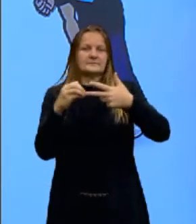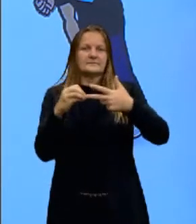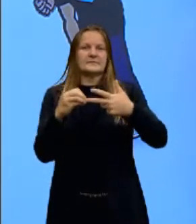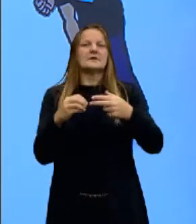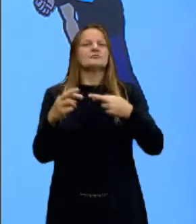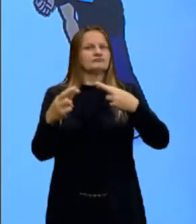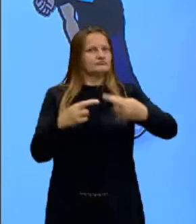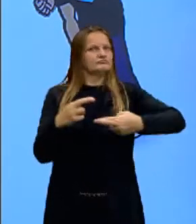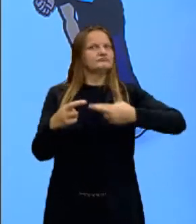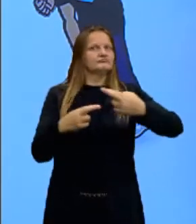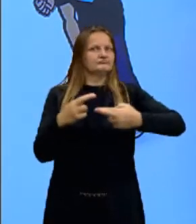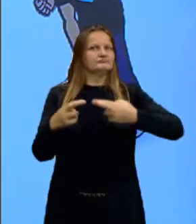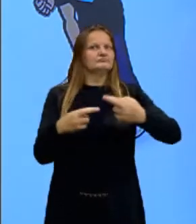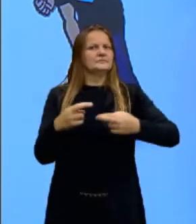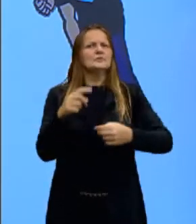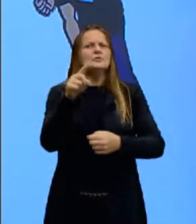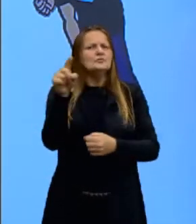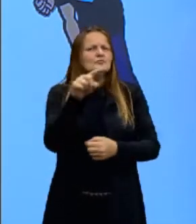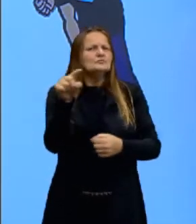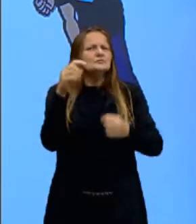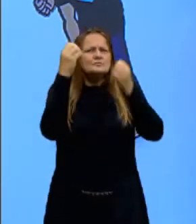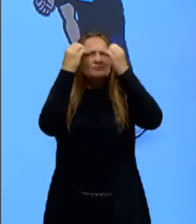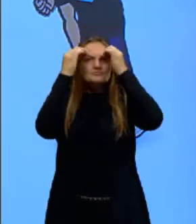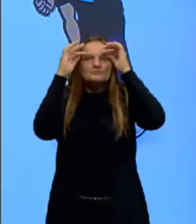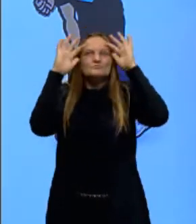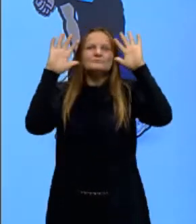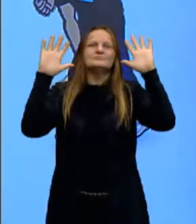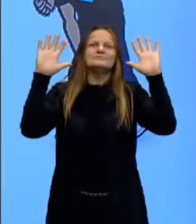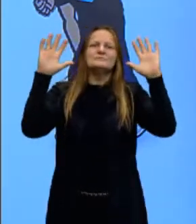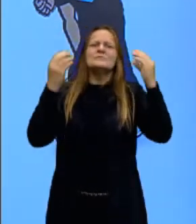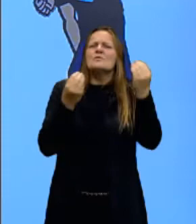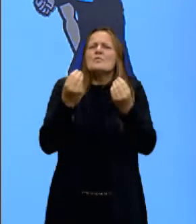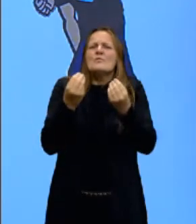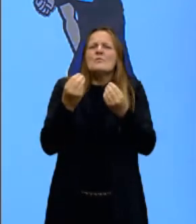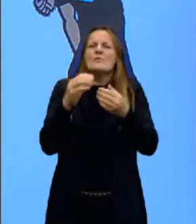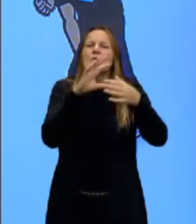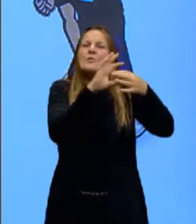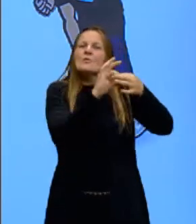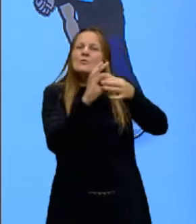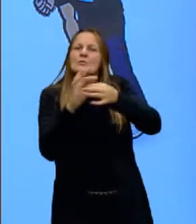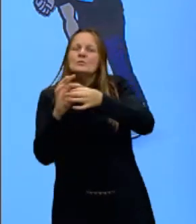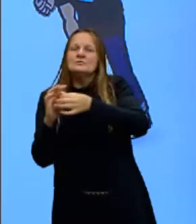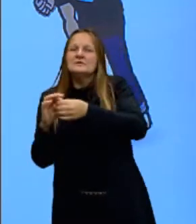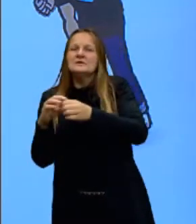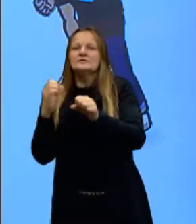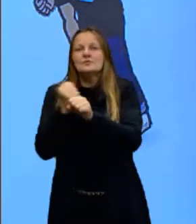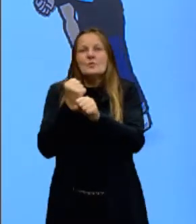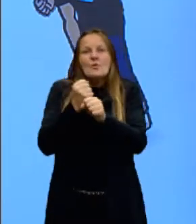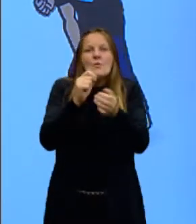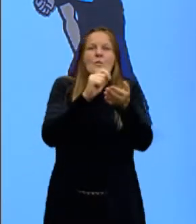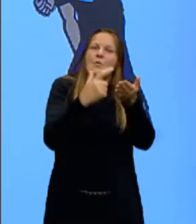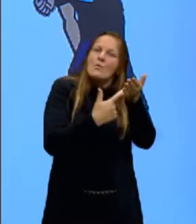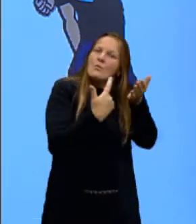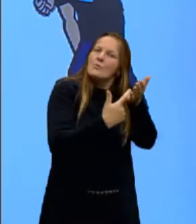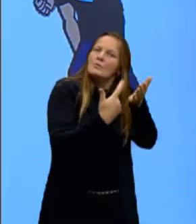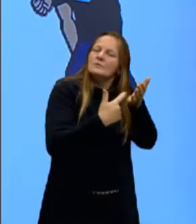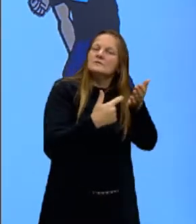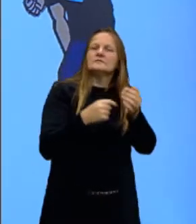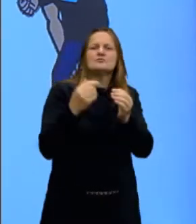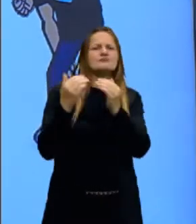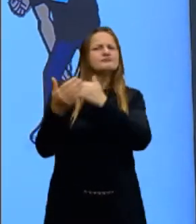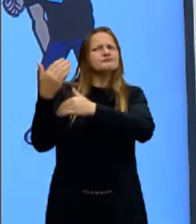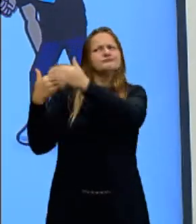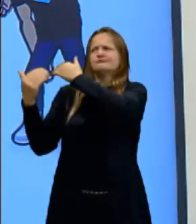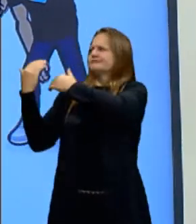ser relacionada a tua entender ao contexto aquela obra foi escrita em que época né